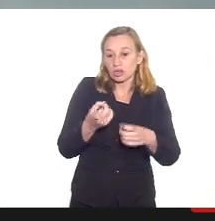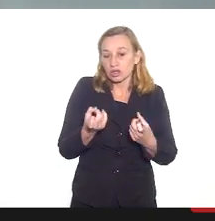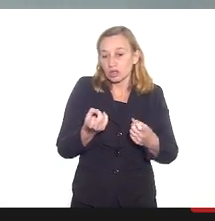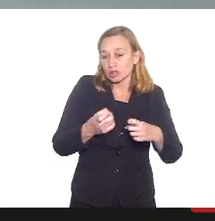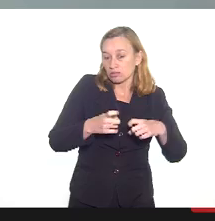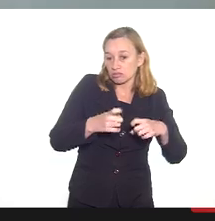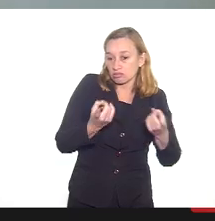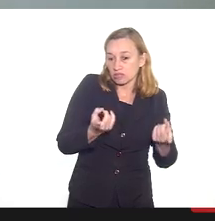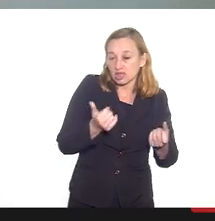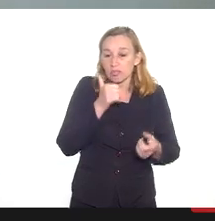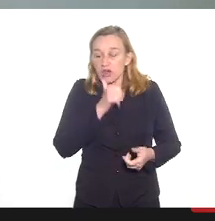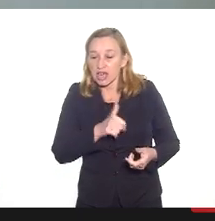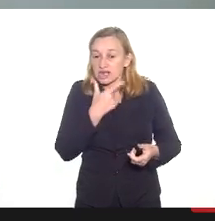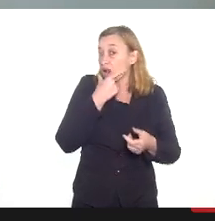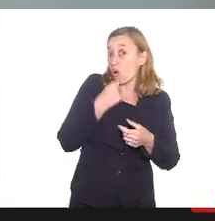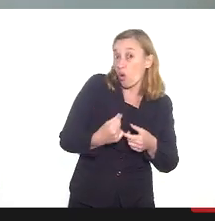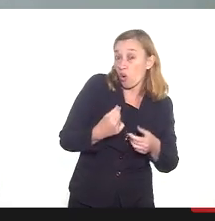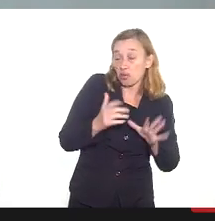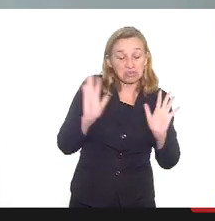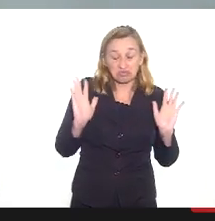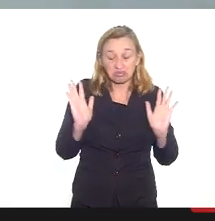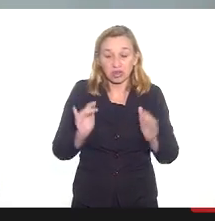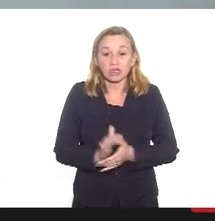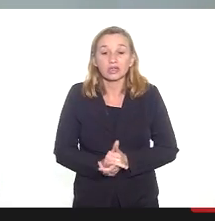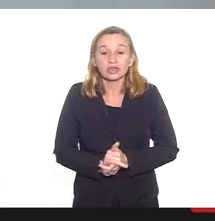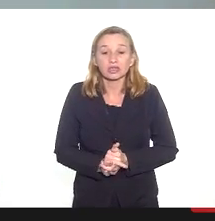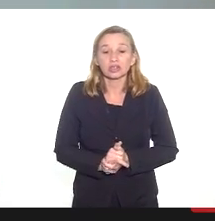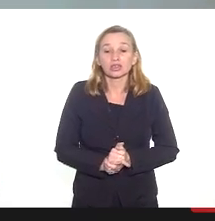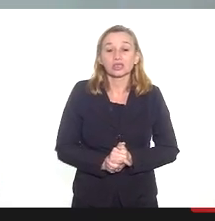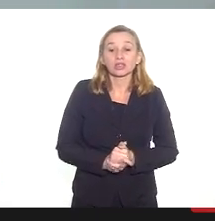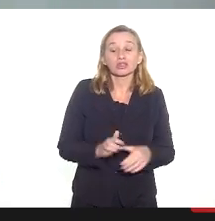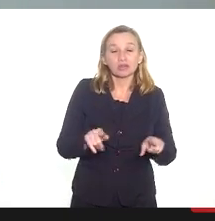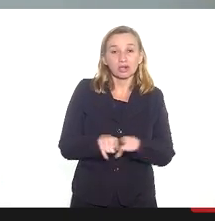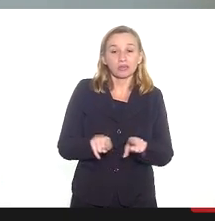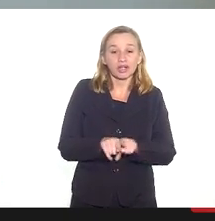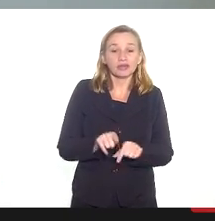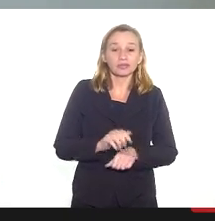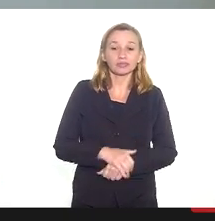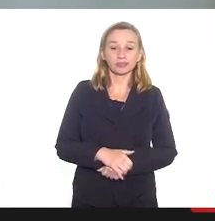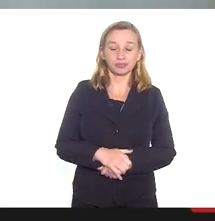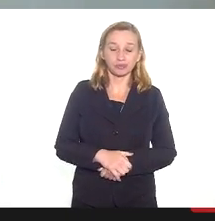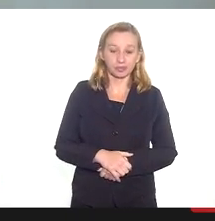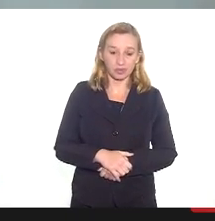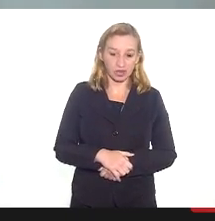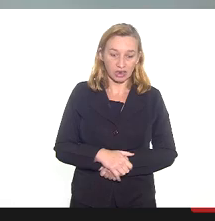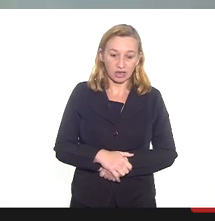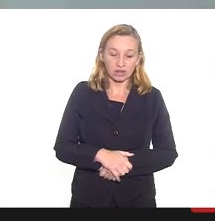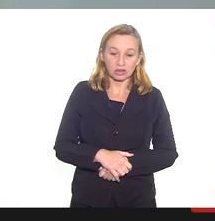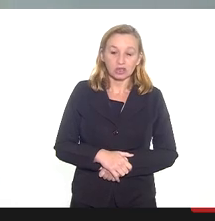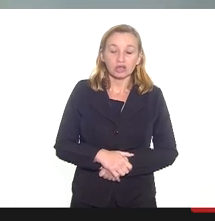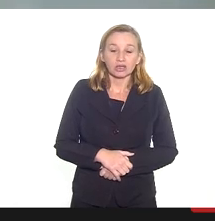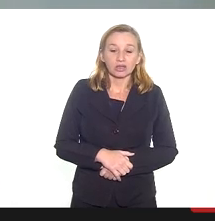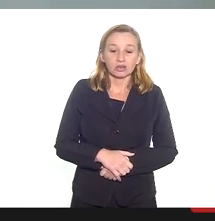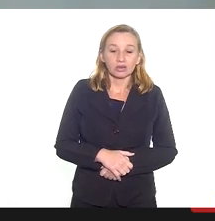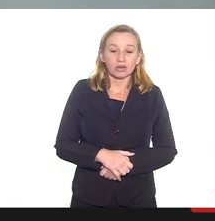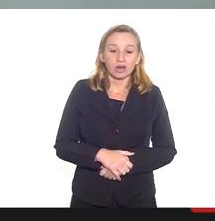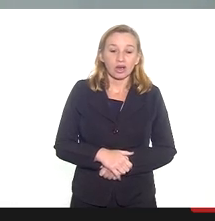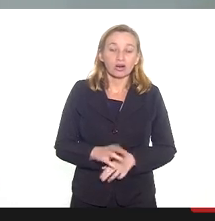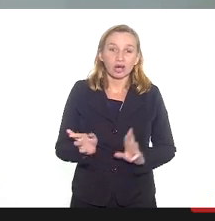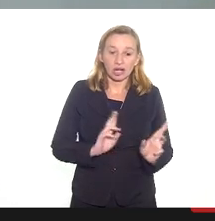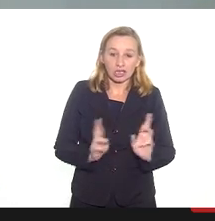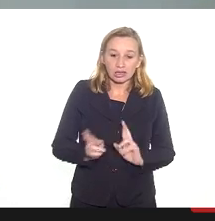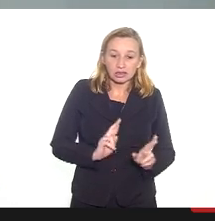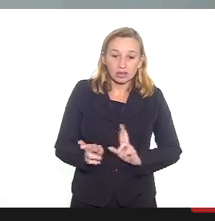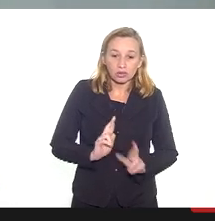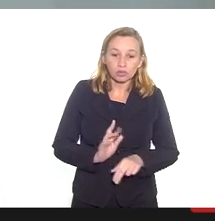sexual e por aí adiante, né? Incidir sobre o judiciário contra as omissões e negligência em relação